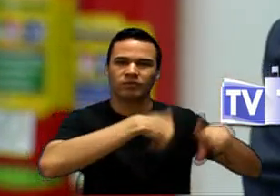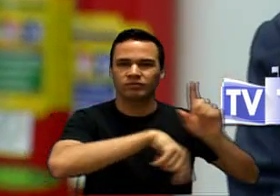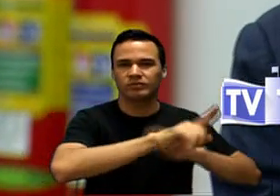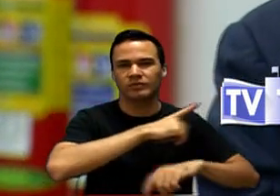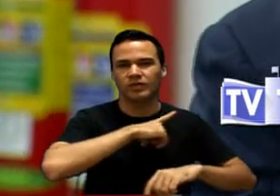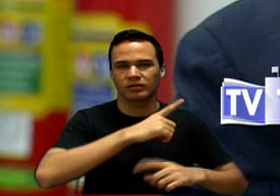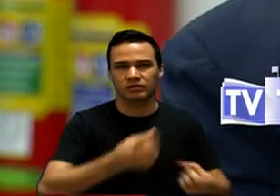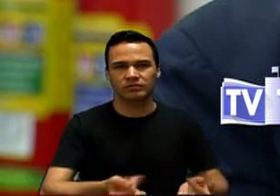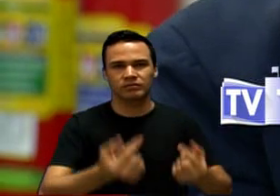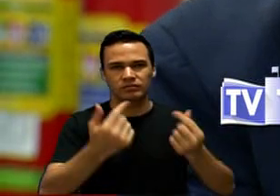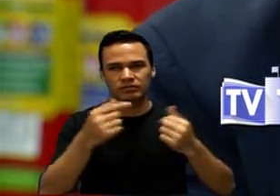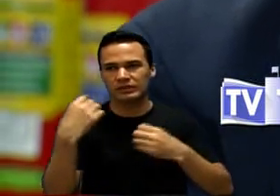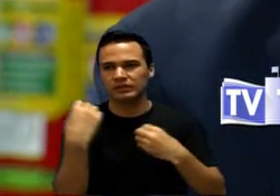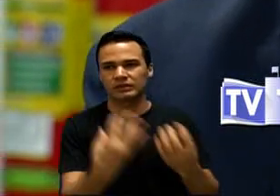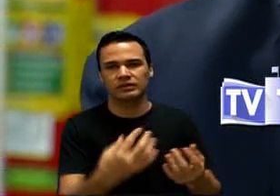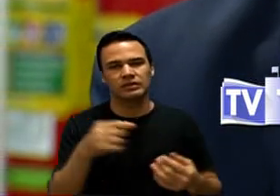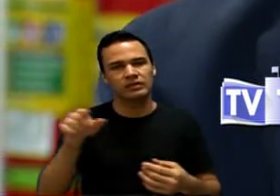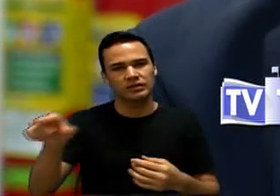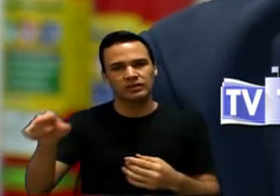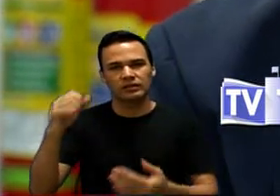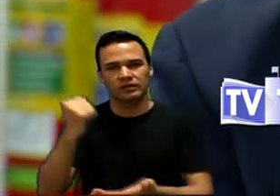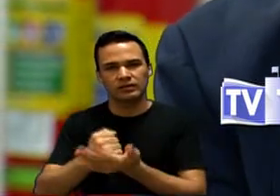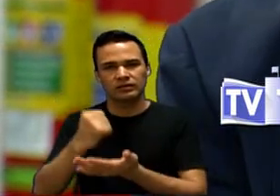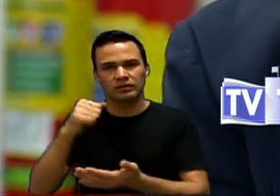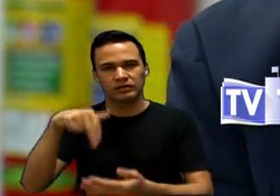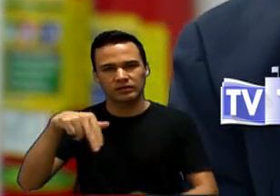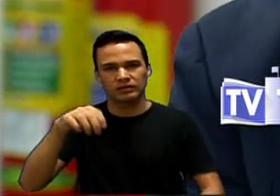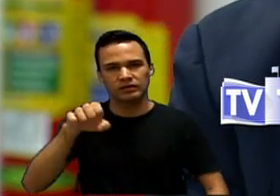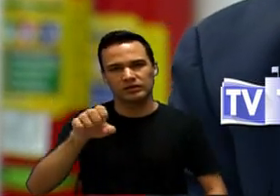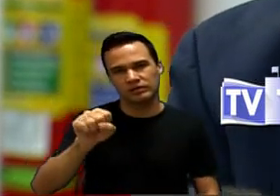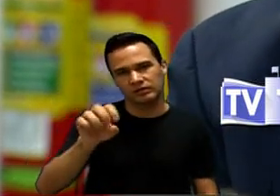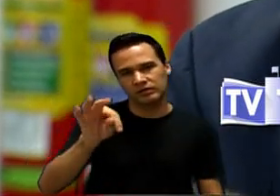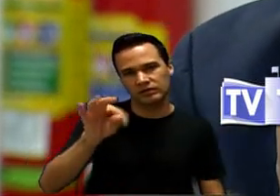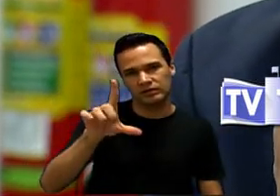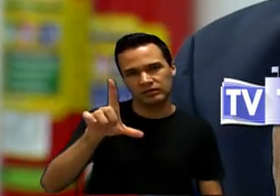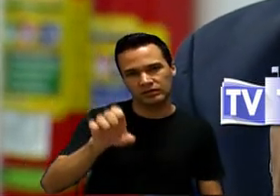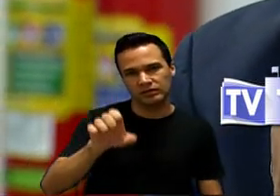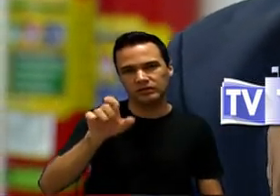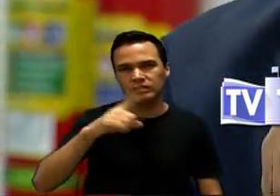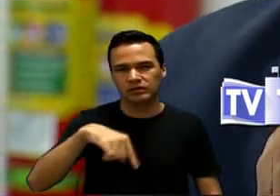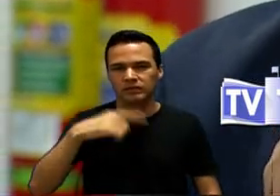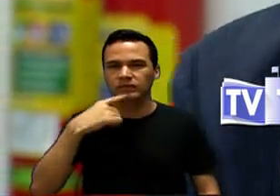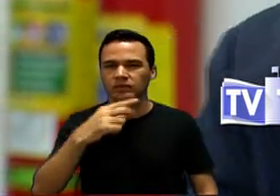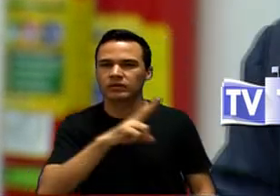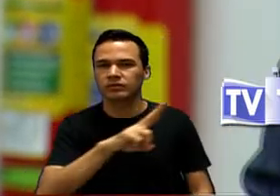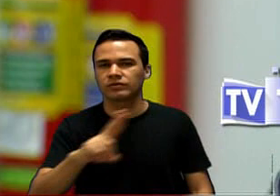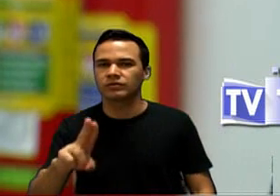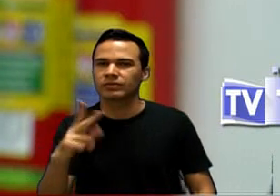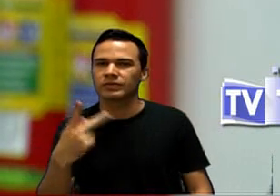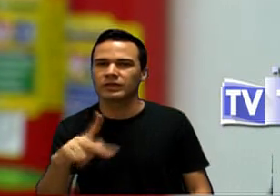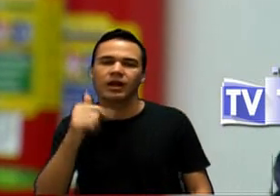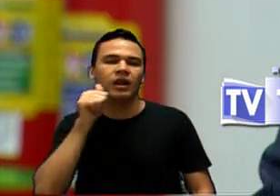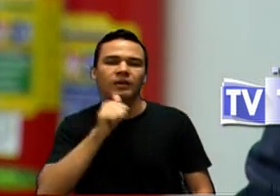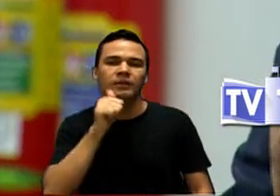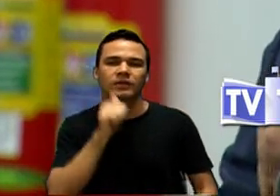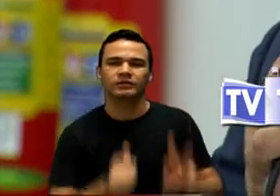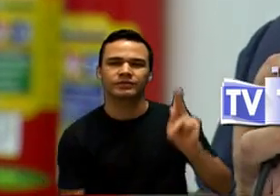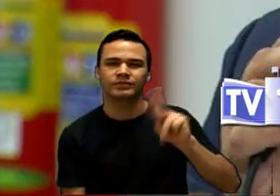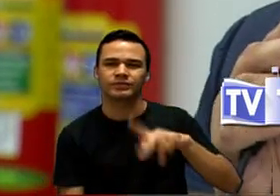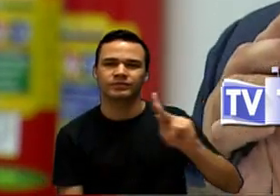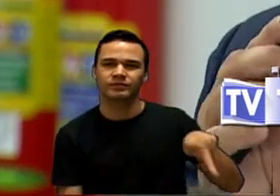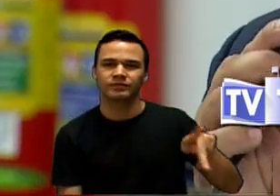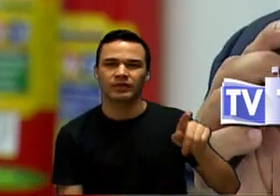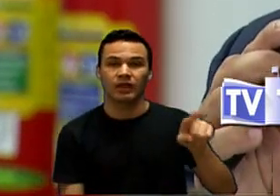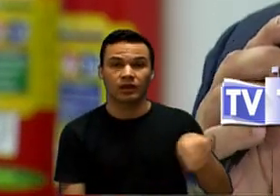com esse recurso aí vindo da Nestlé pelo projeto dessa professora. Vou até citar aqui o nome dela, que é muito importante a gente